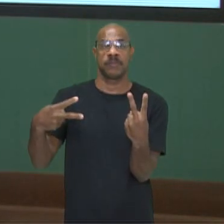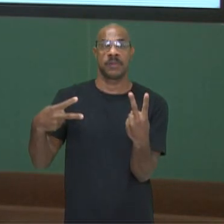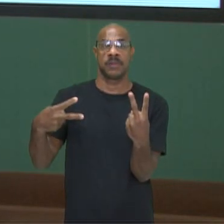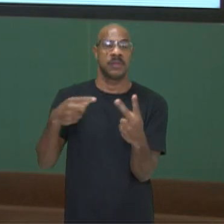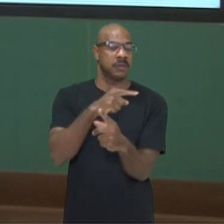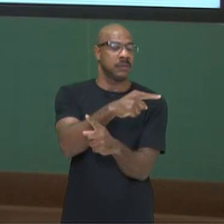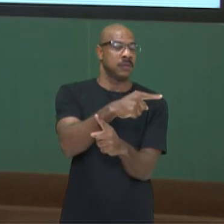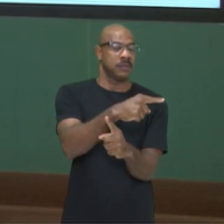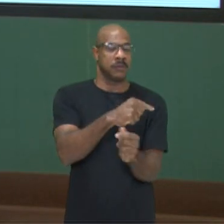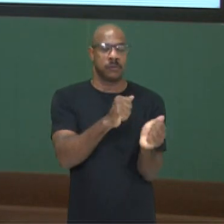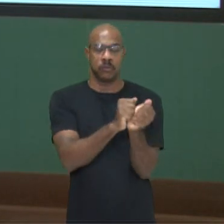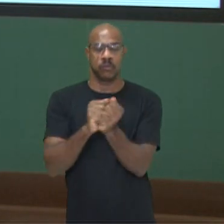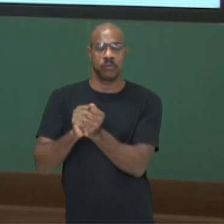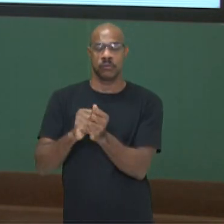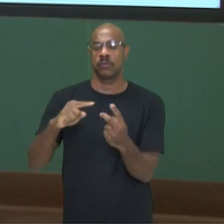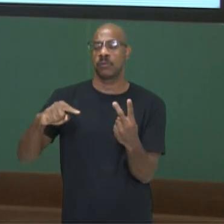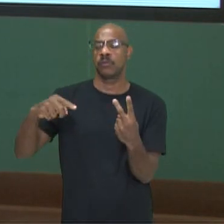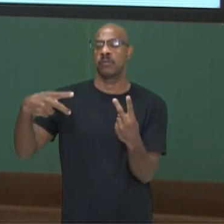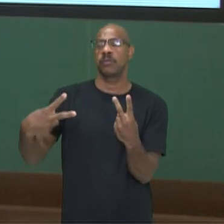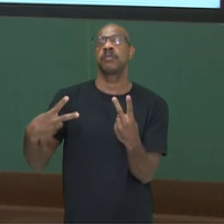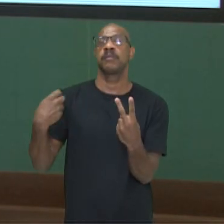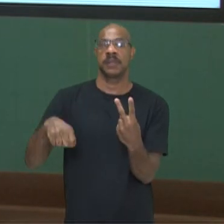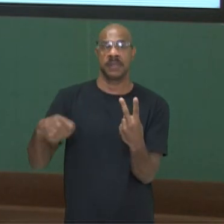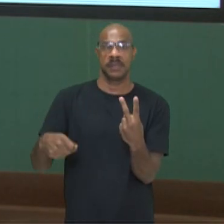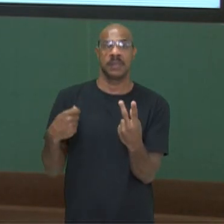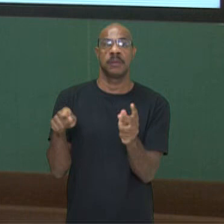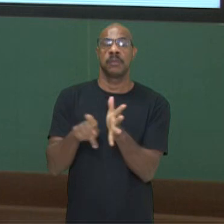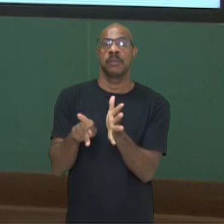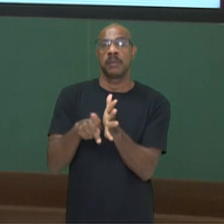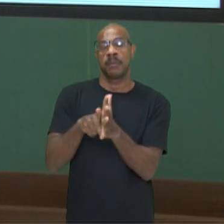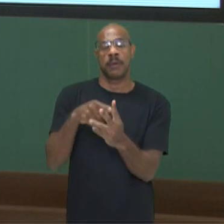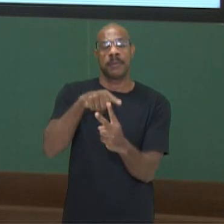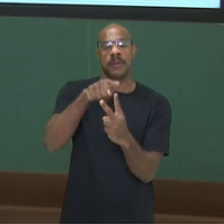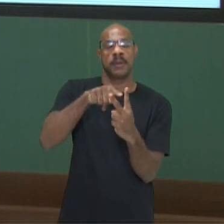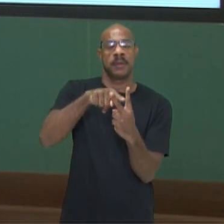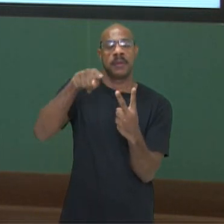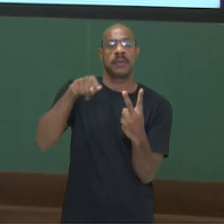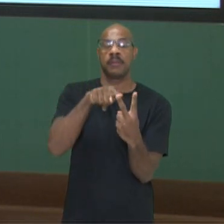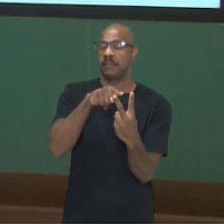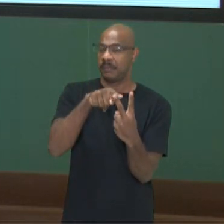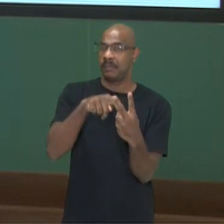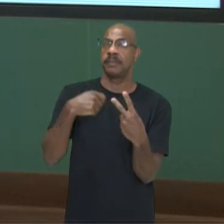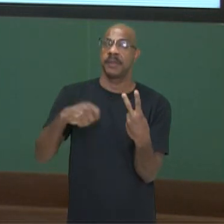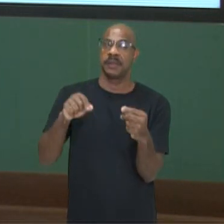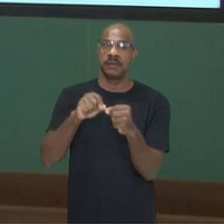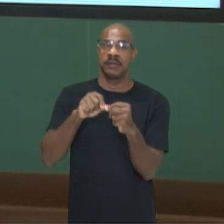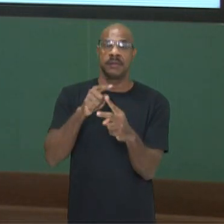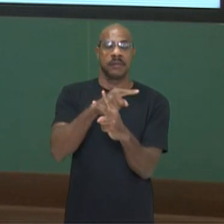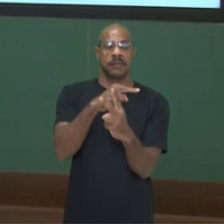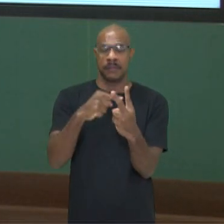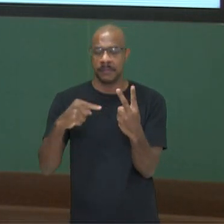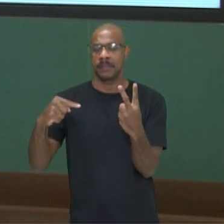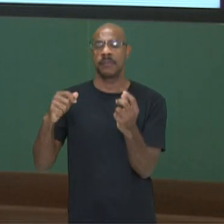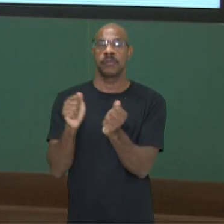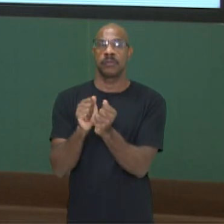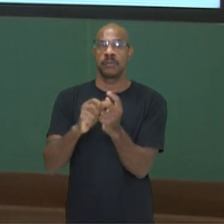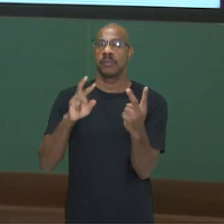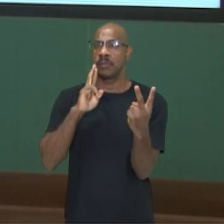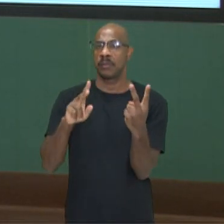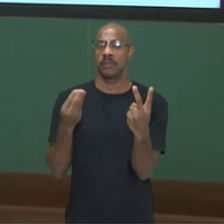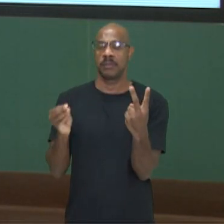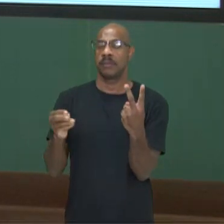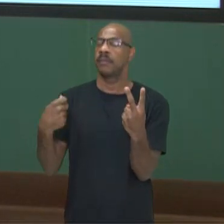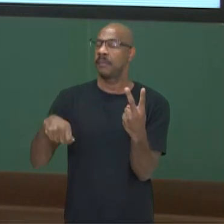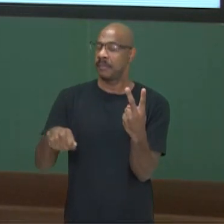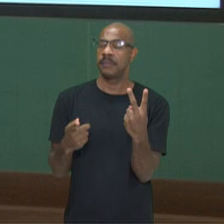do sinal, porque esse sinal é o sinal da operação. Então, o sinalzinho de menos acompanha o